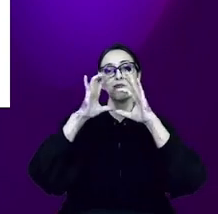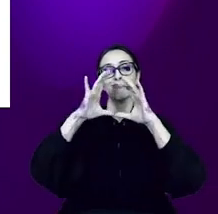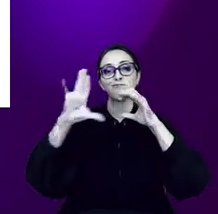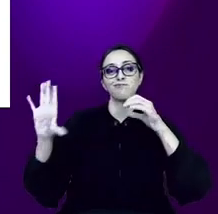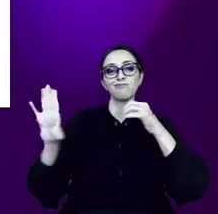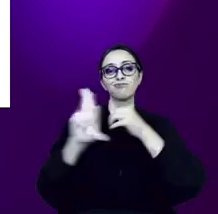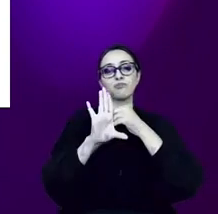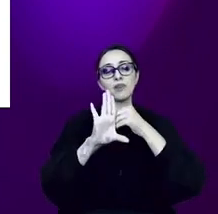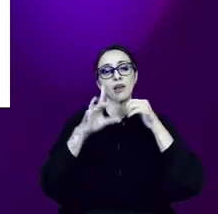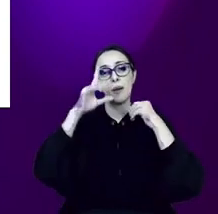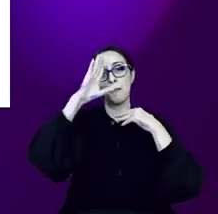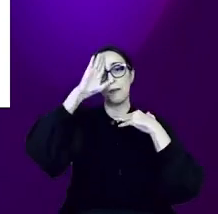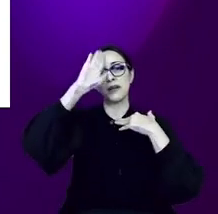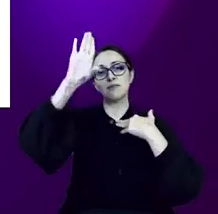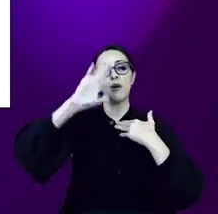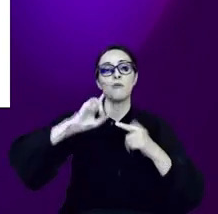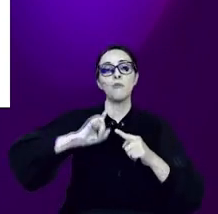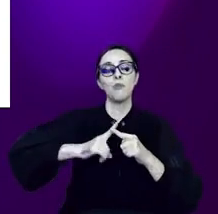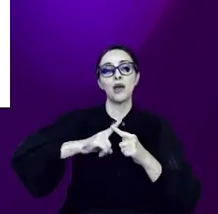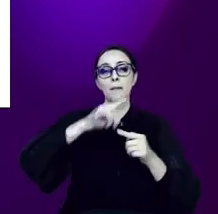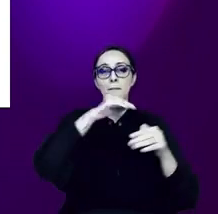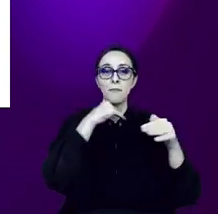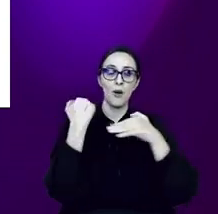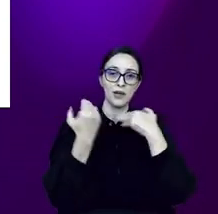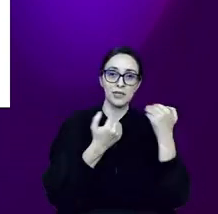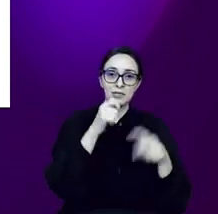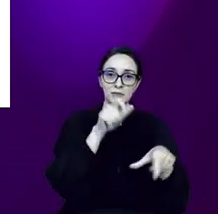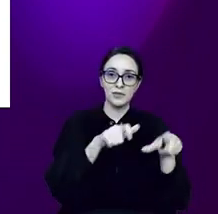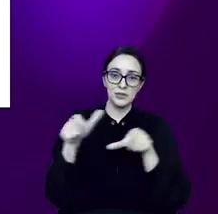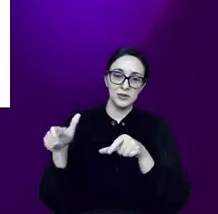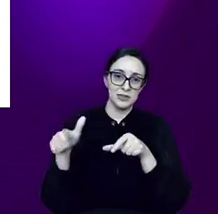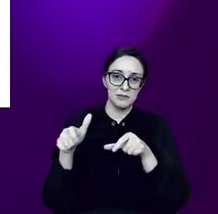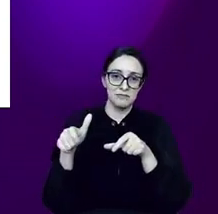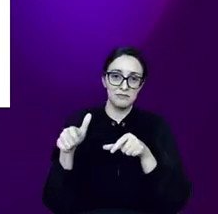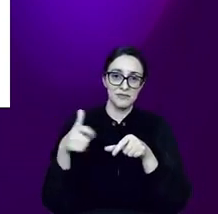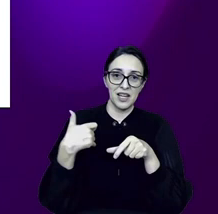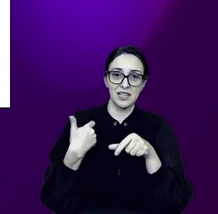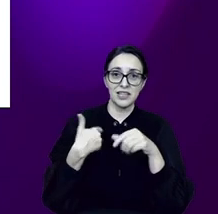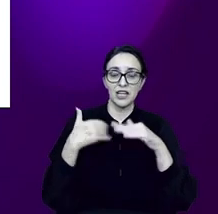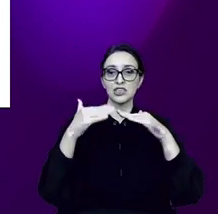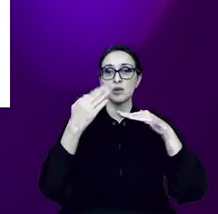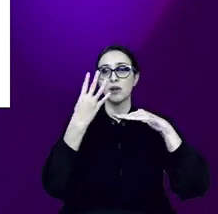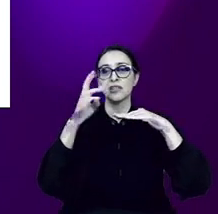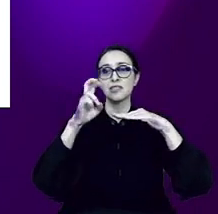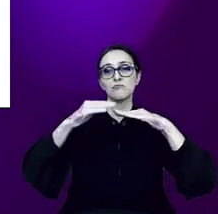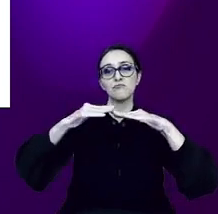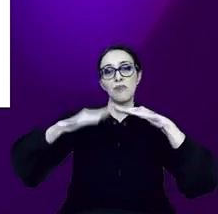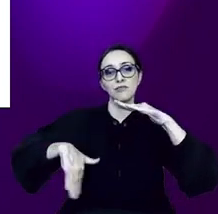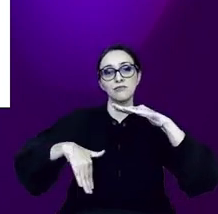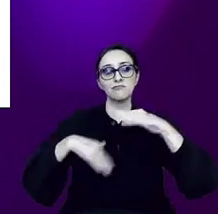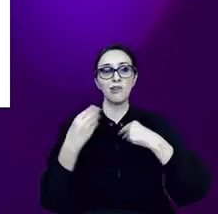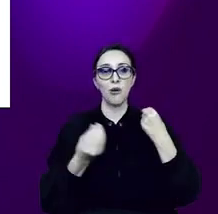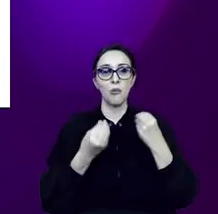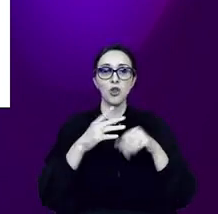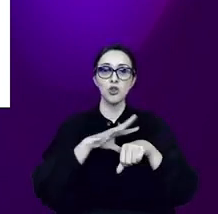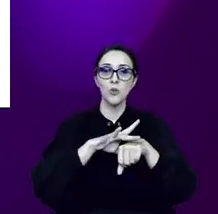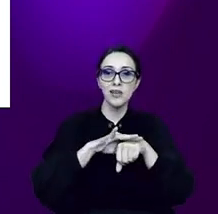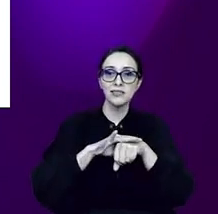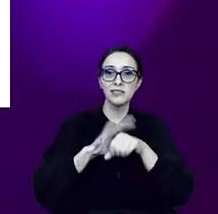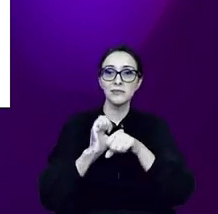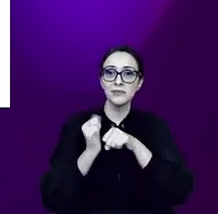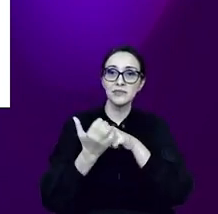falando na principal causa de morte de pessoas com menos de 45 anos. Então, uma doença, uma